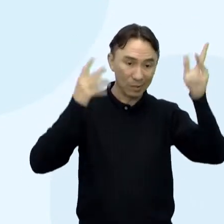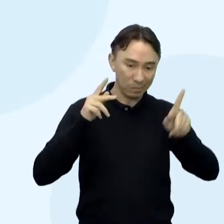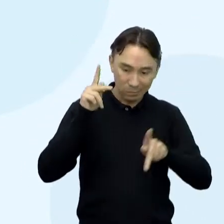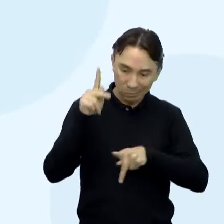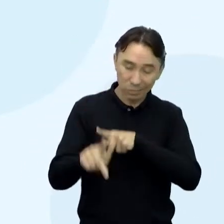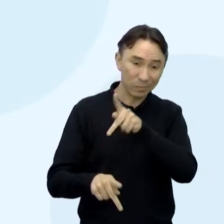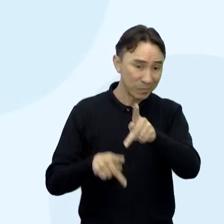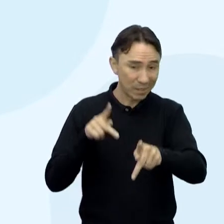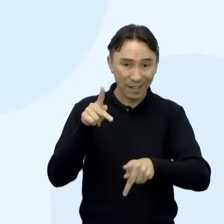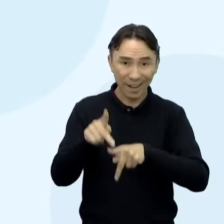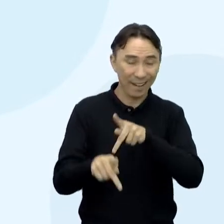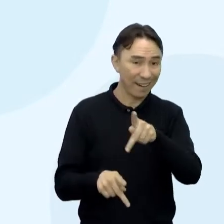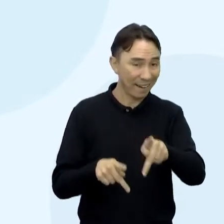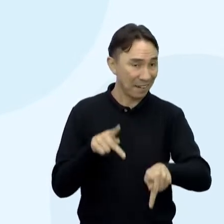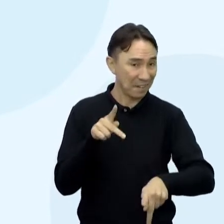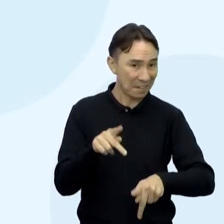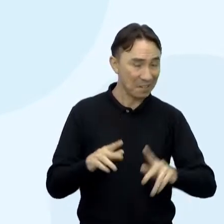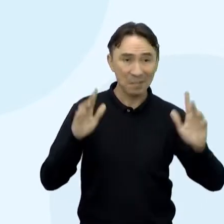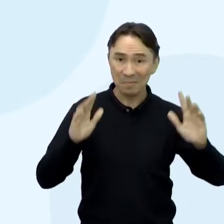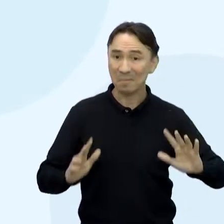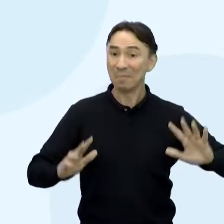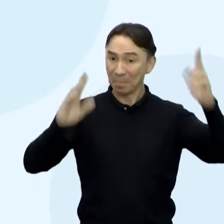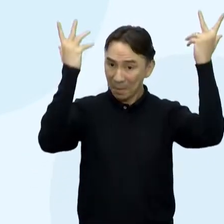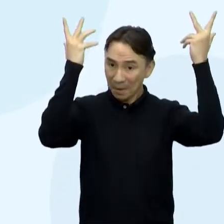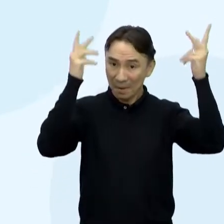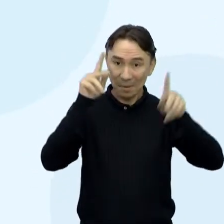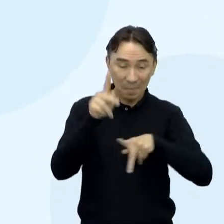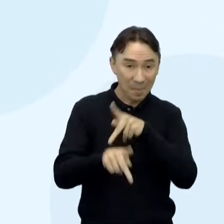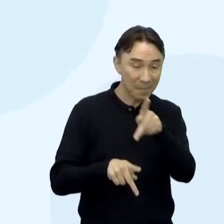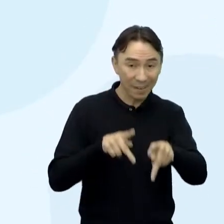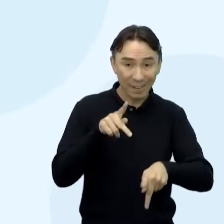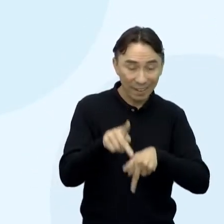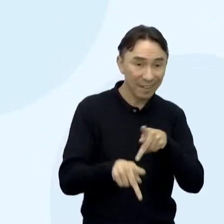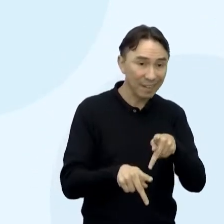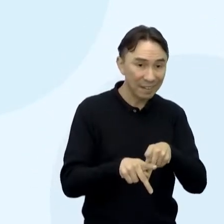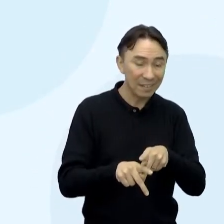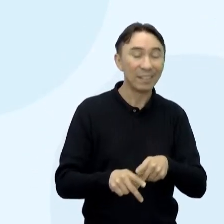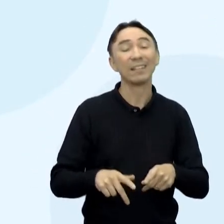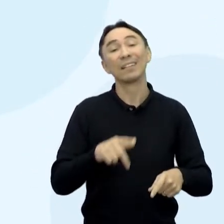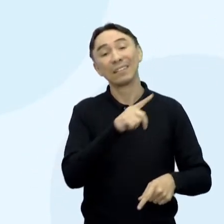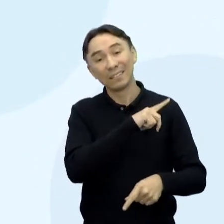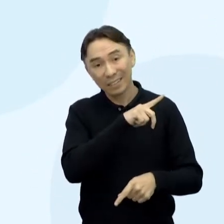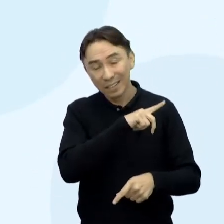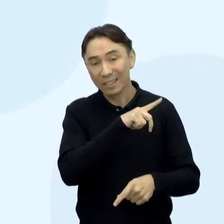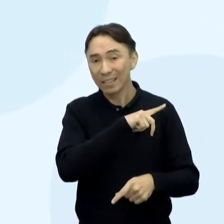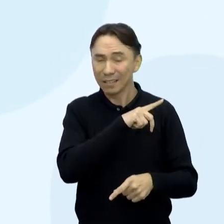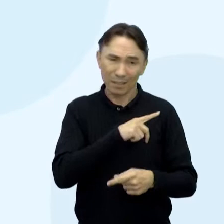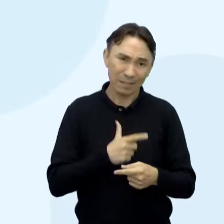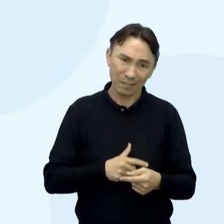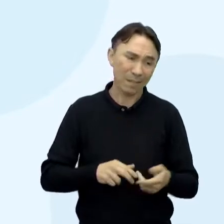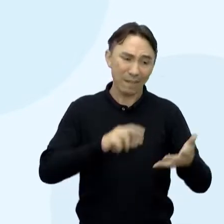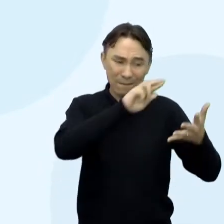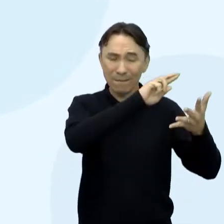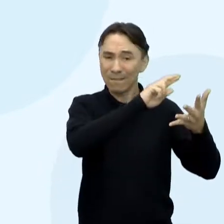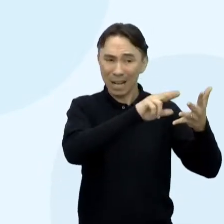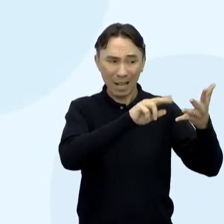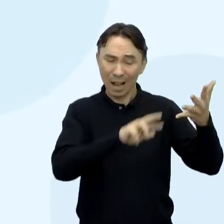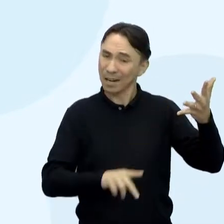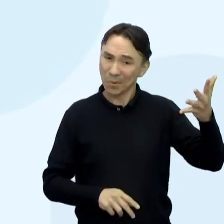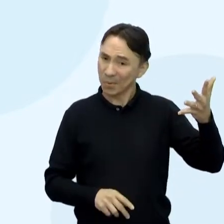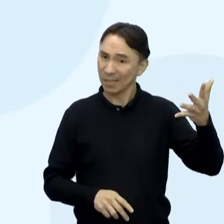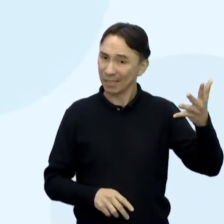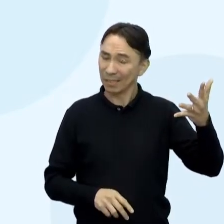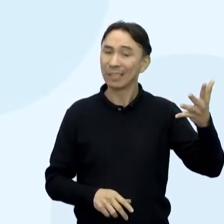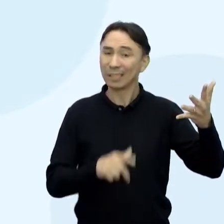popular. Se é uma celebração popular, ela une elementos muito